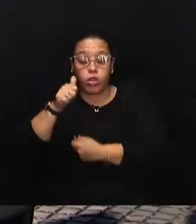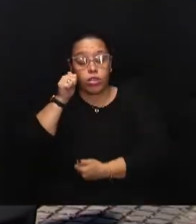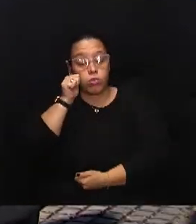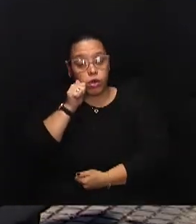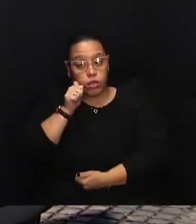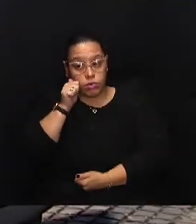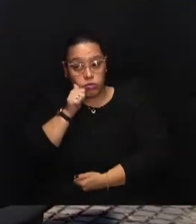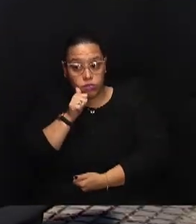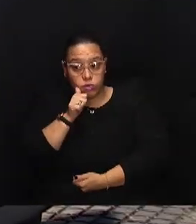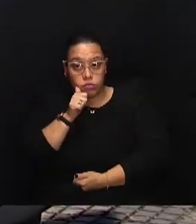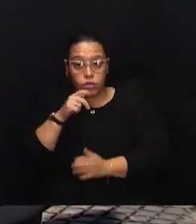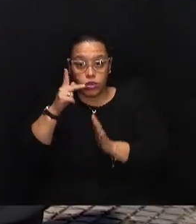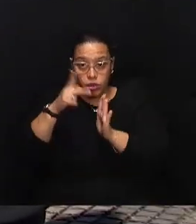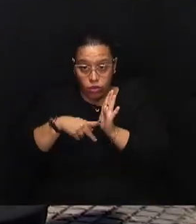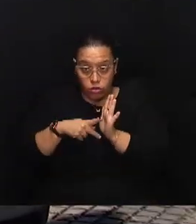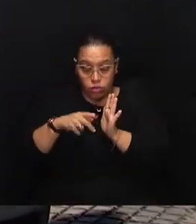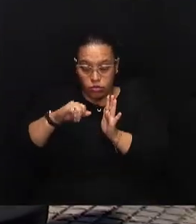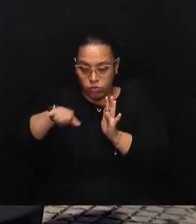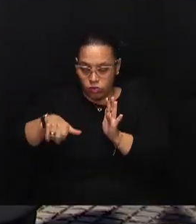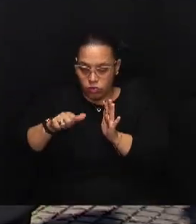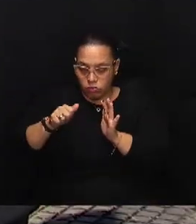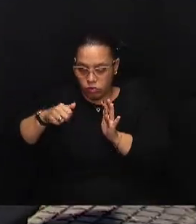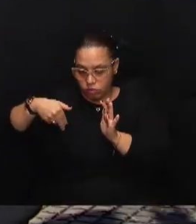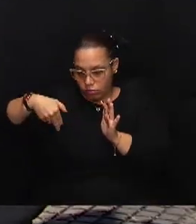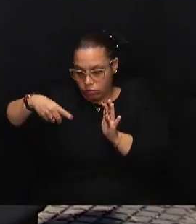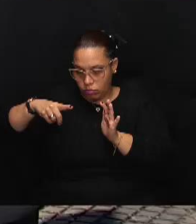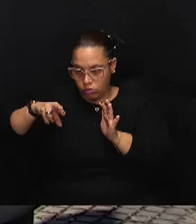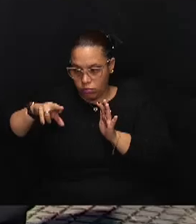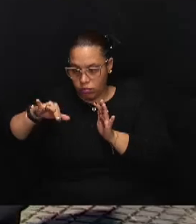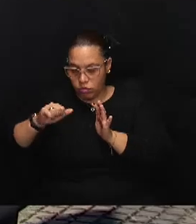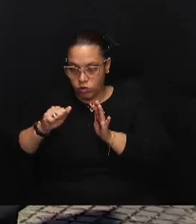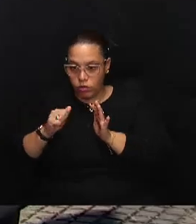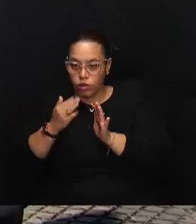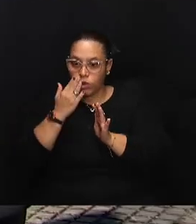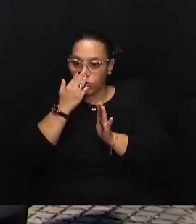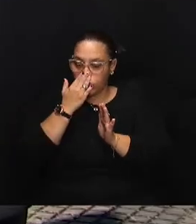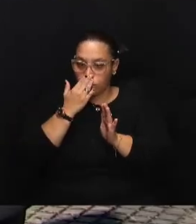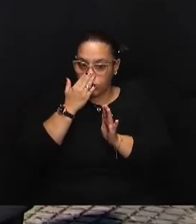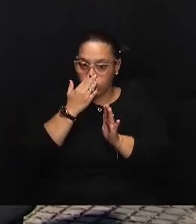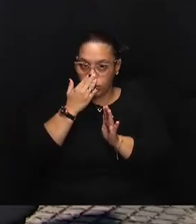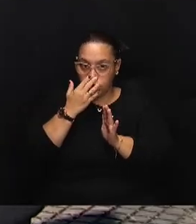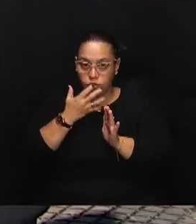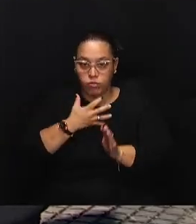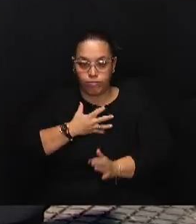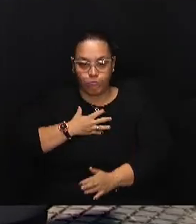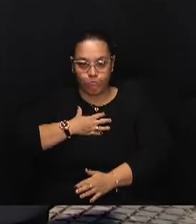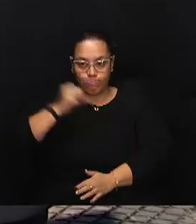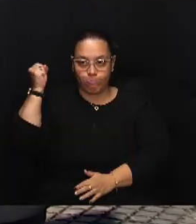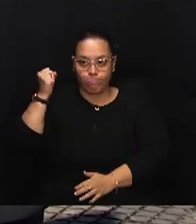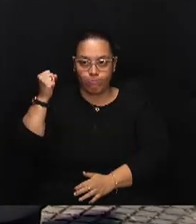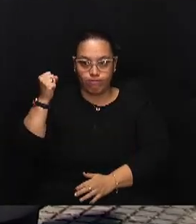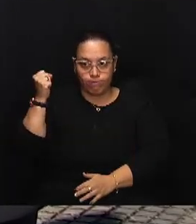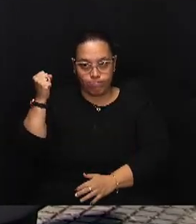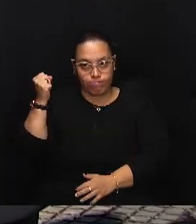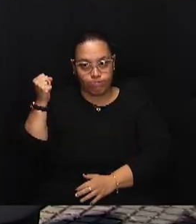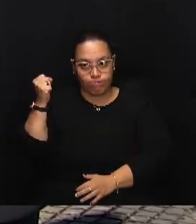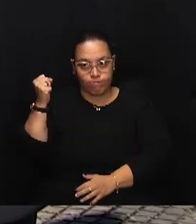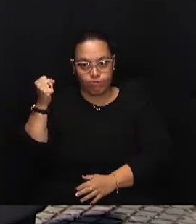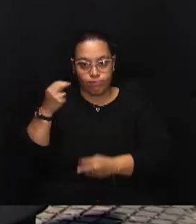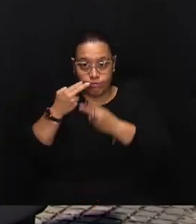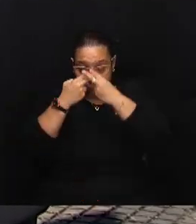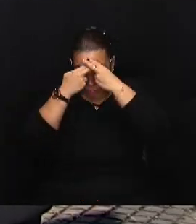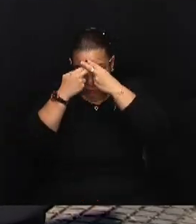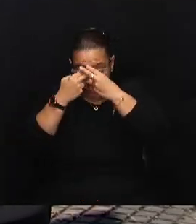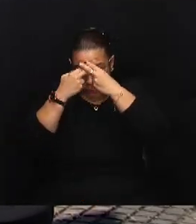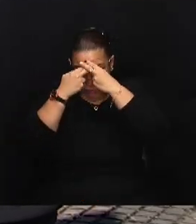A própria história da Maria Jandira, que era uma moça que se prostituía e que decidiu tirar a vida e fez isso de forma muito traumática no lugar que